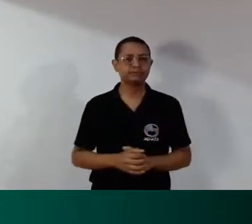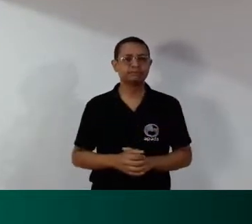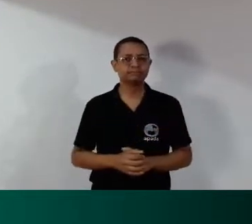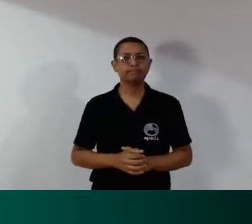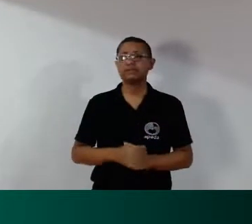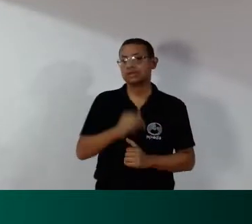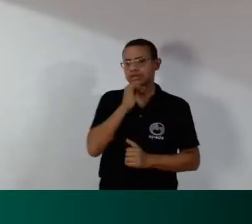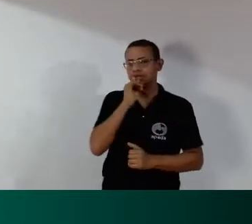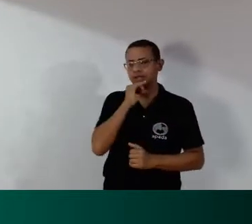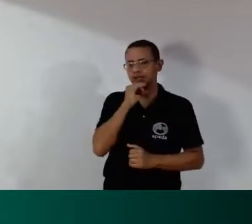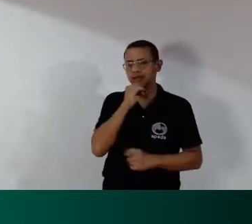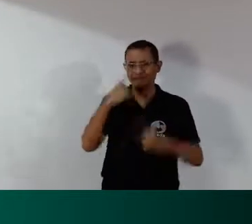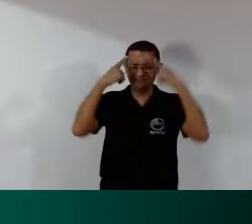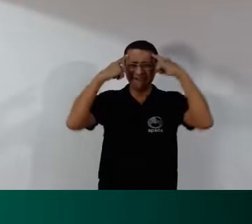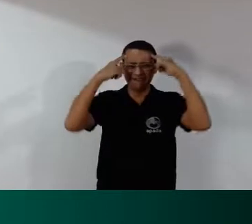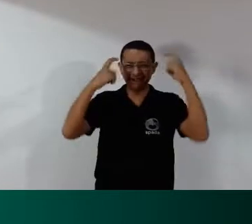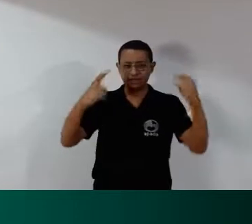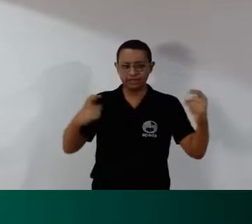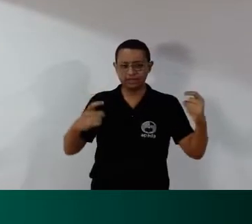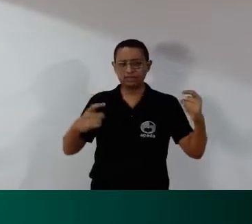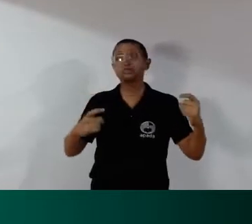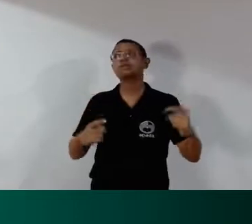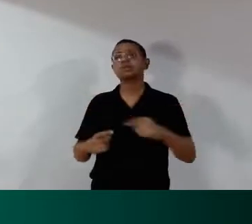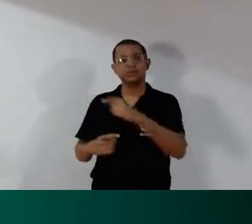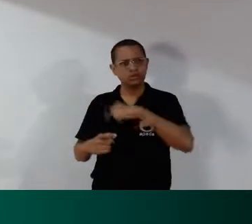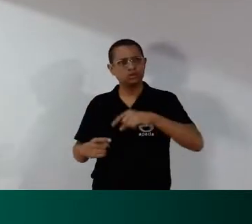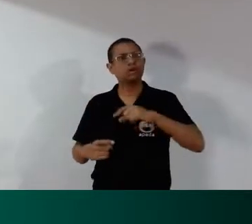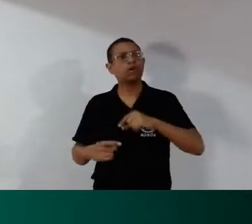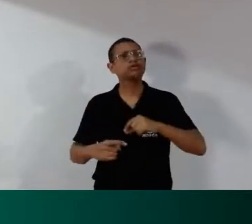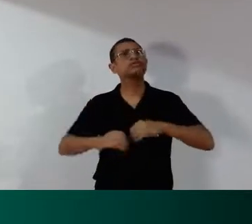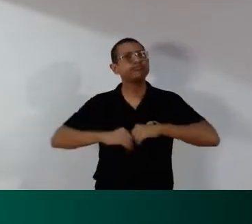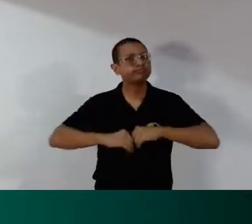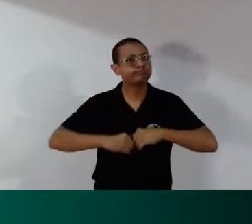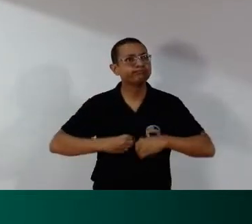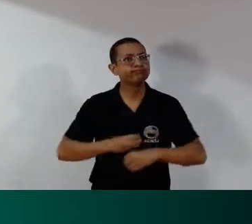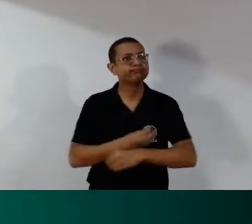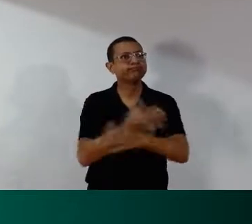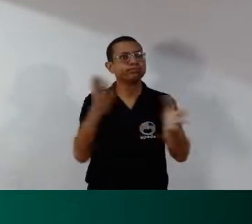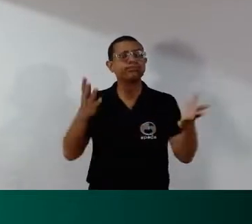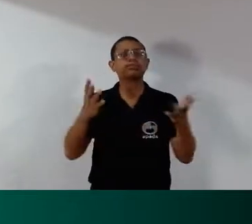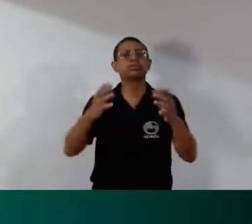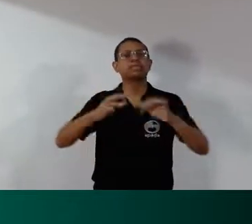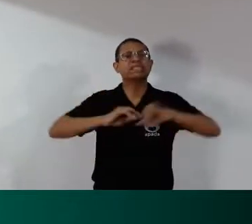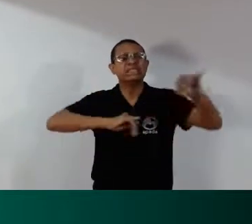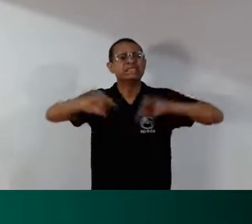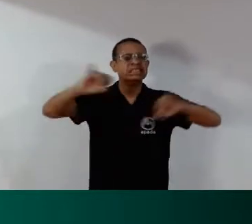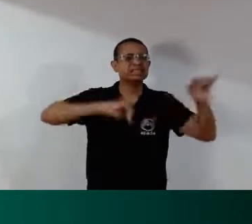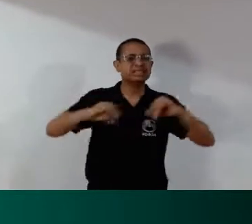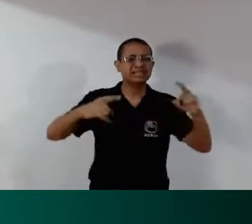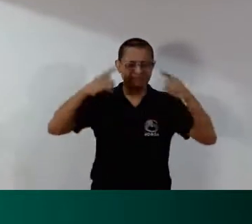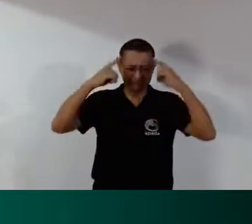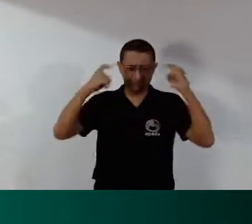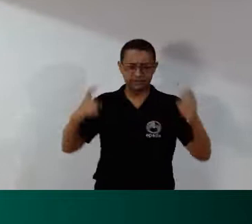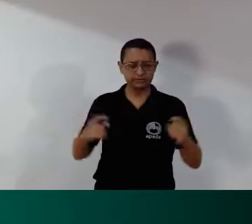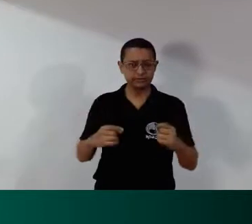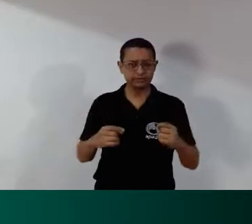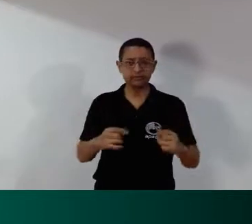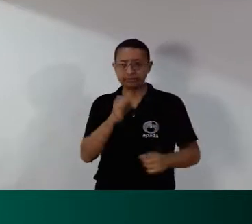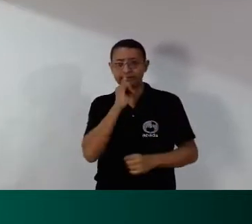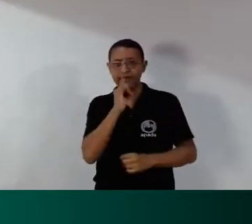da violência também e tem a gente tá vendo o Ceará é referência na Educação Básica